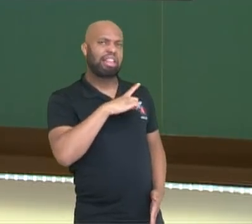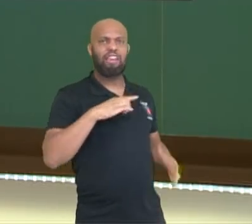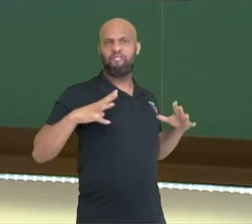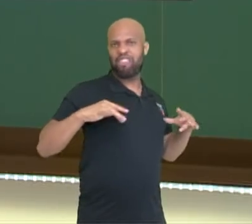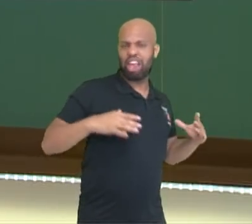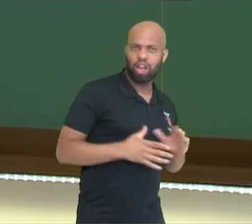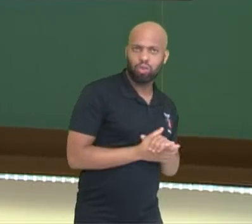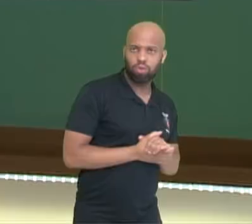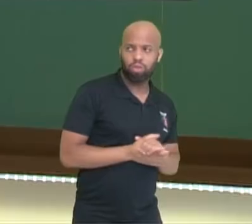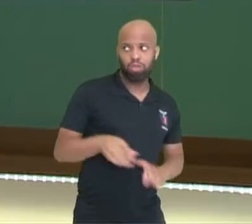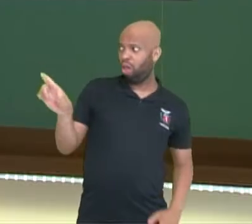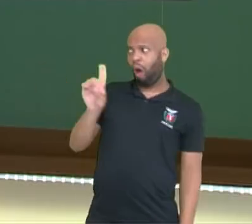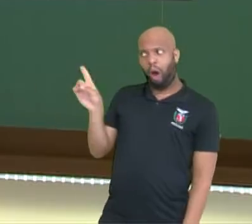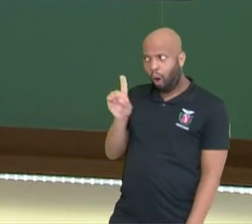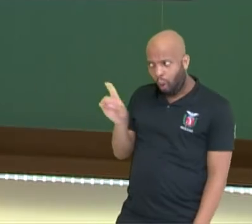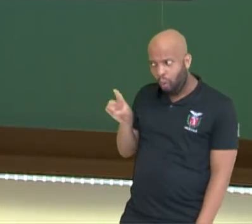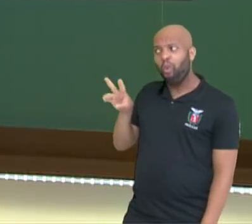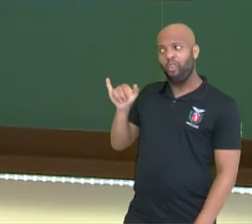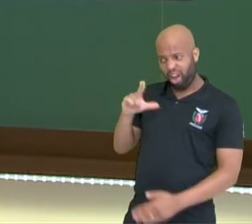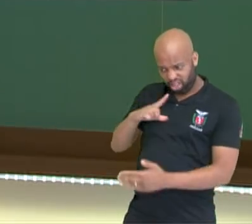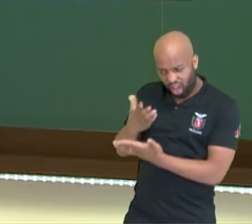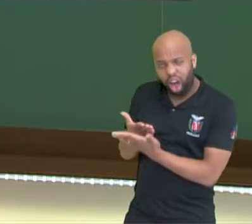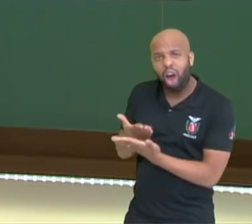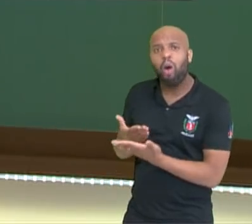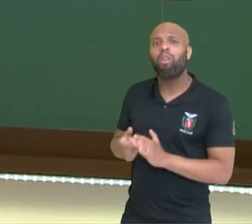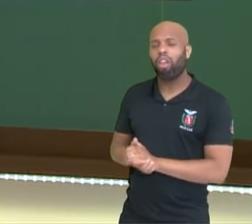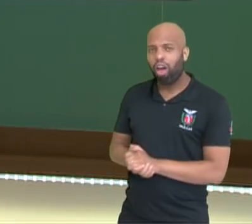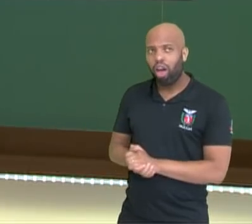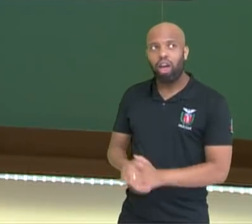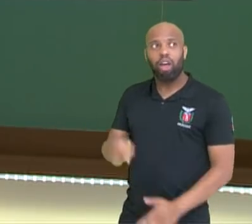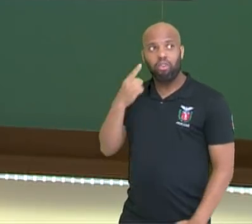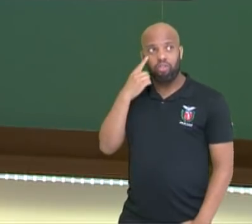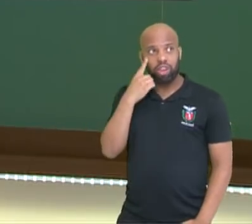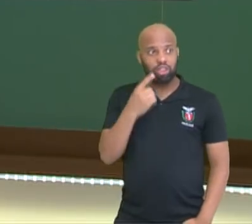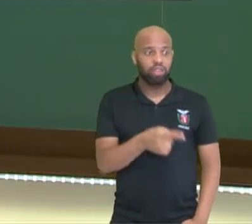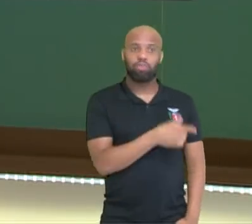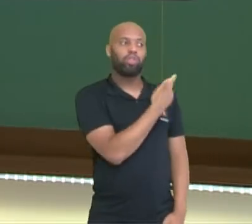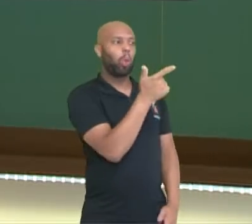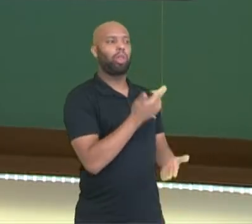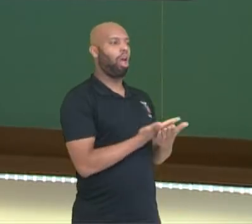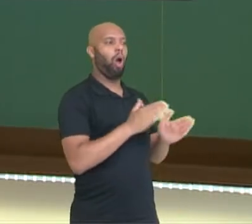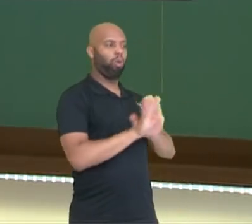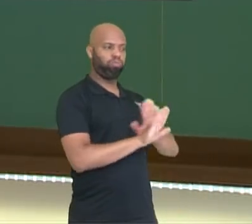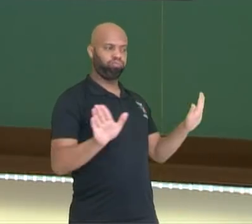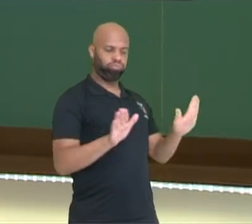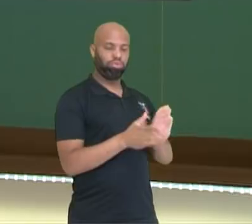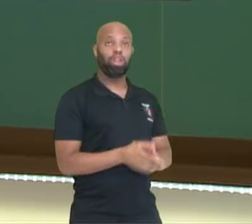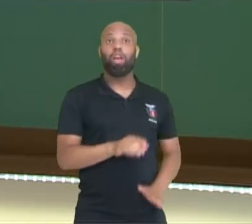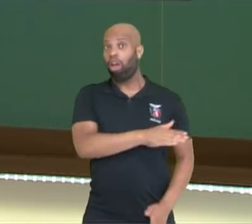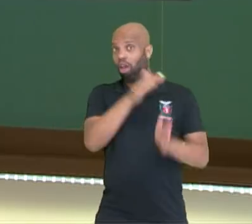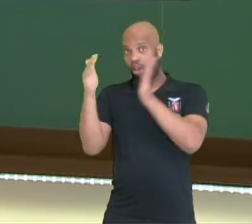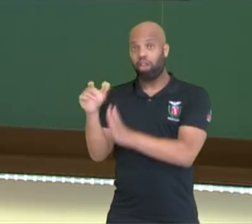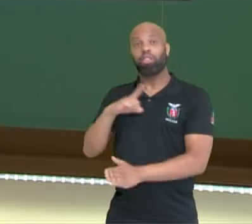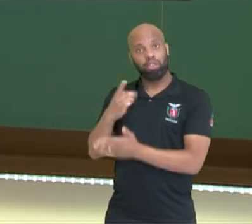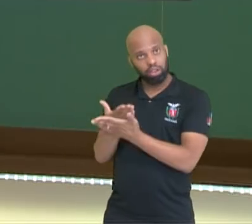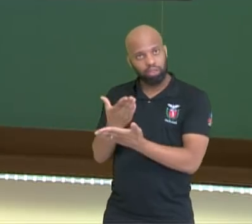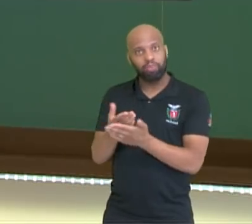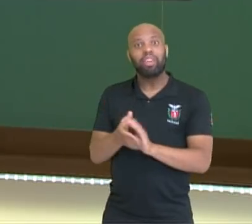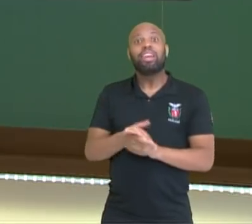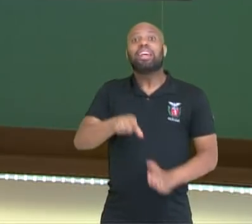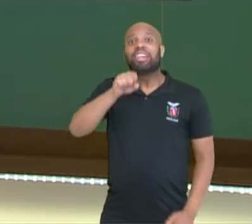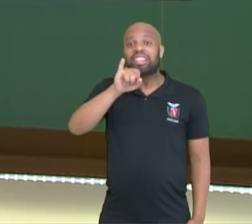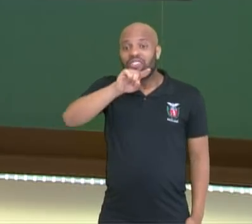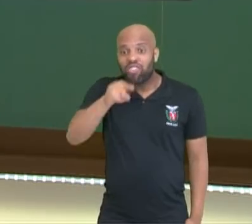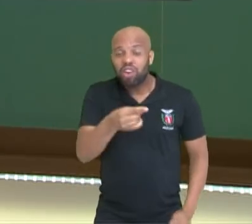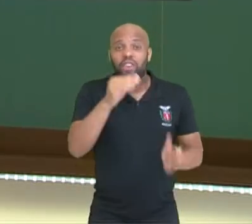resposta, não, vai ter aula. Percebe? Aqui não tem aula, aqui tem aula sim. Se eu não colocar a